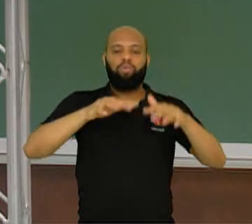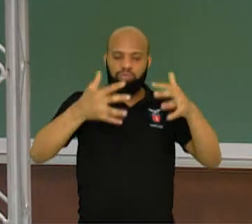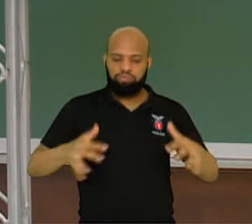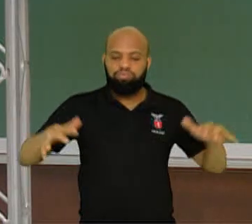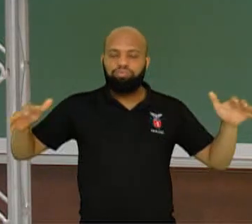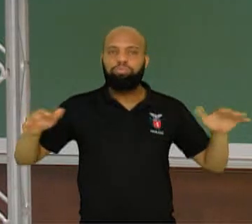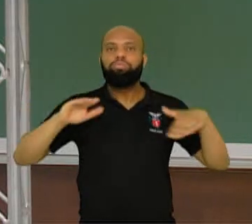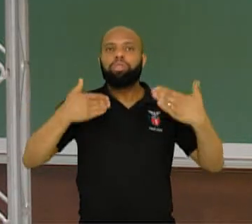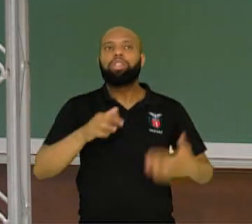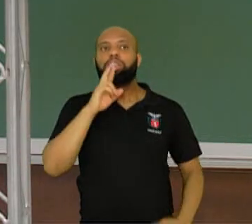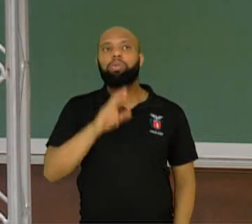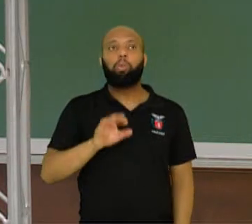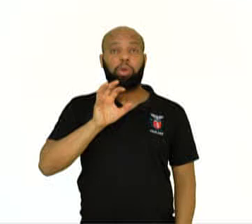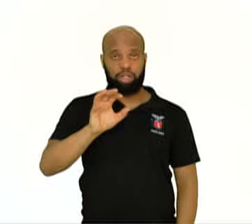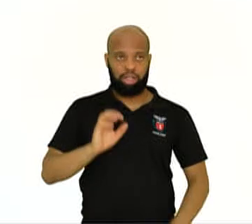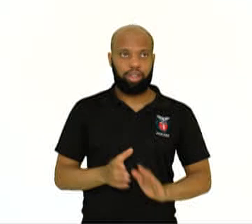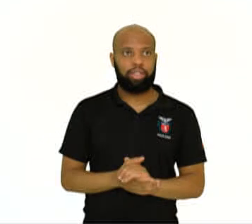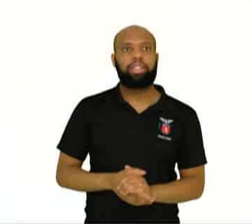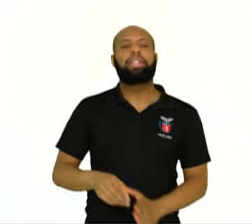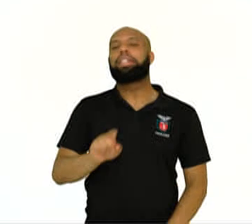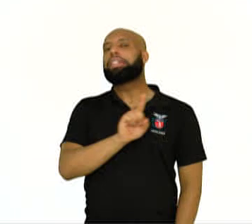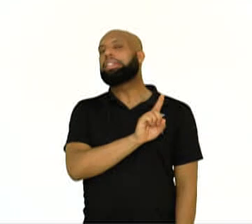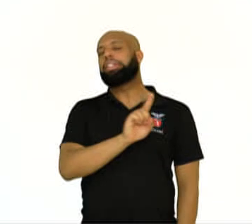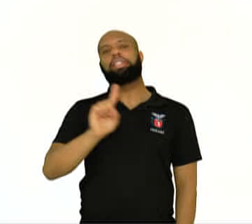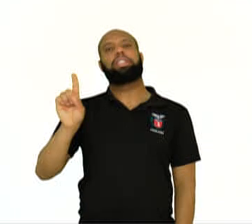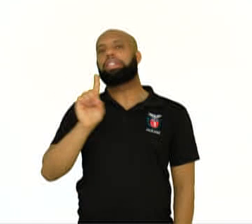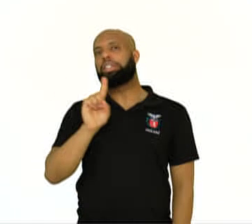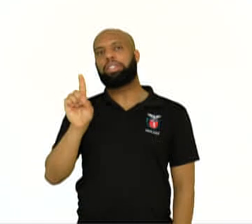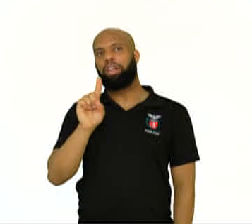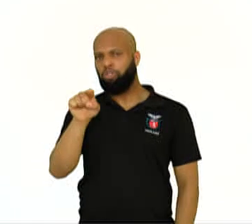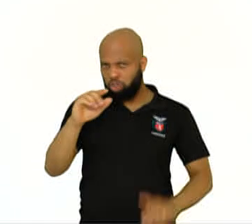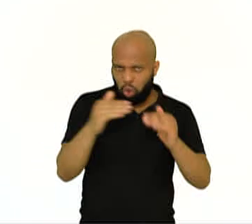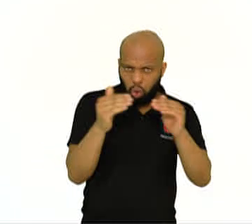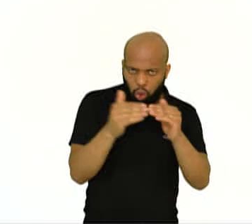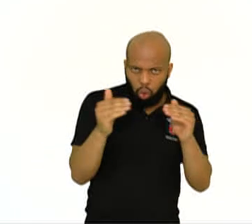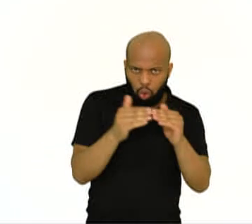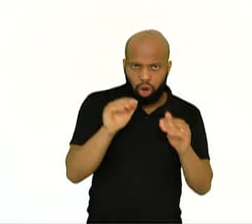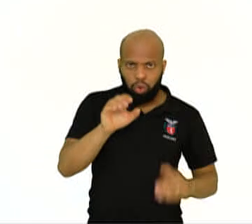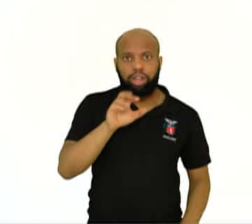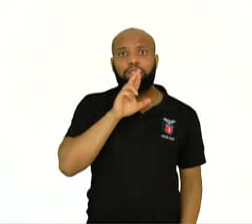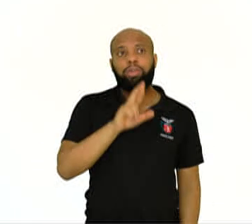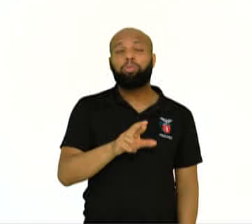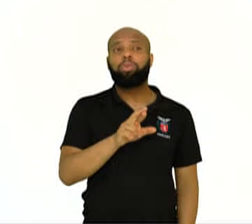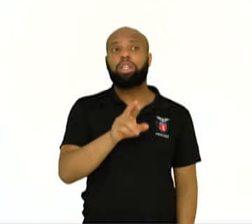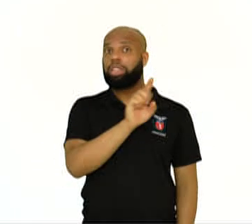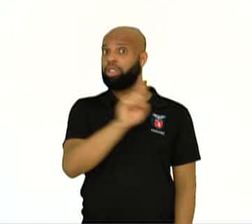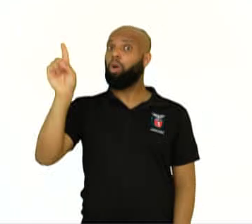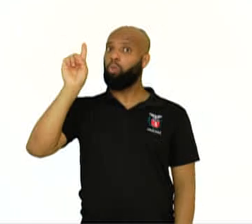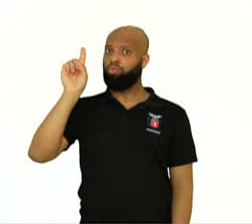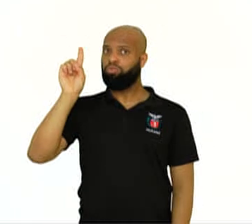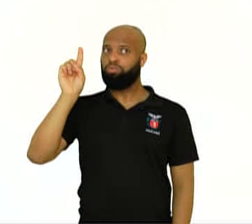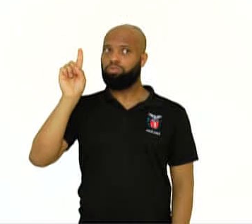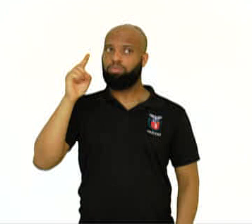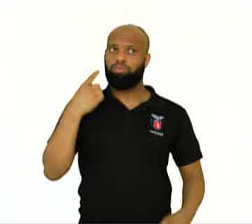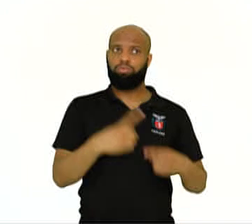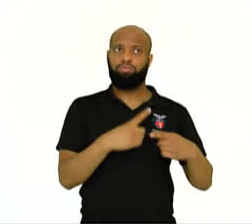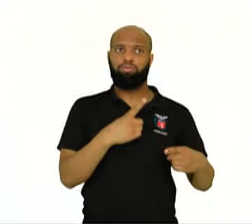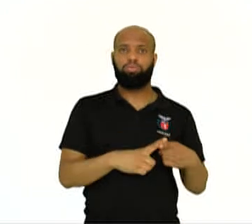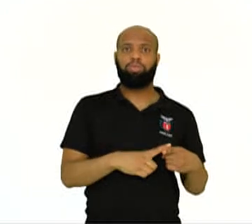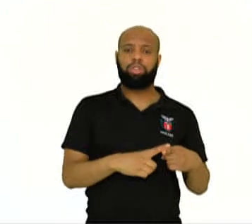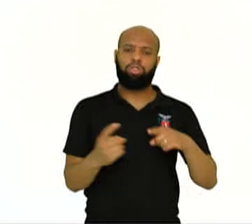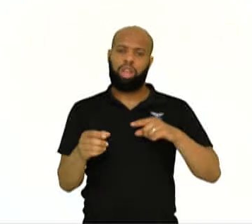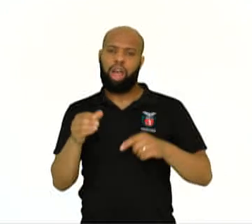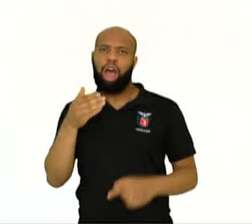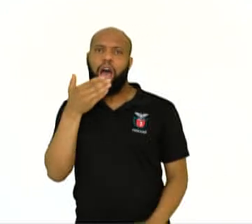Então a resposta esperada é a seguinte. Você concorda com essa resposta? Não. Ninguém